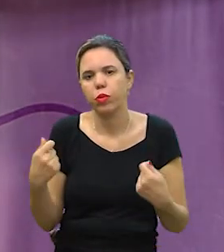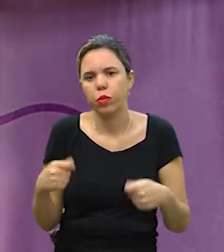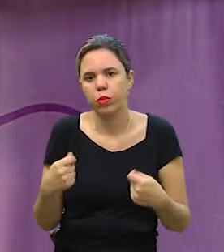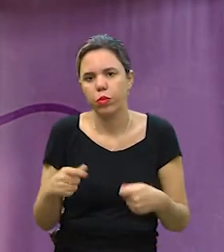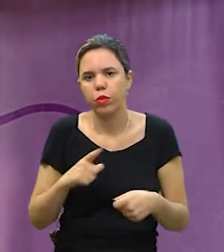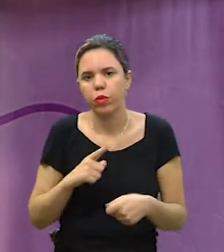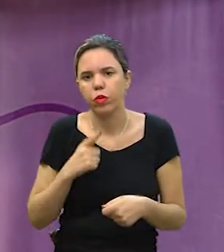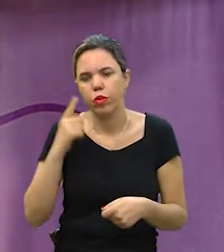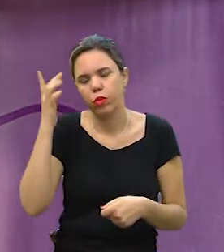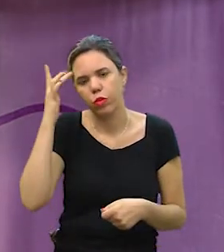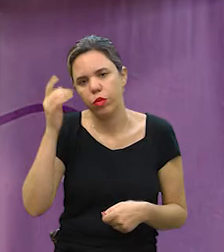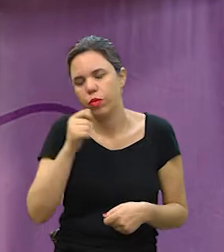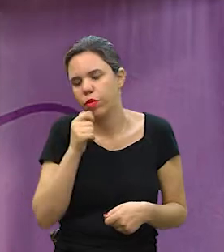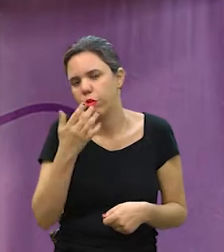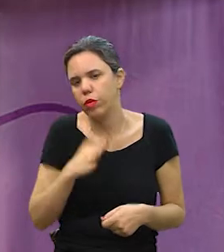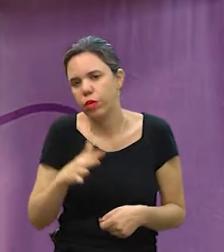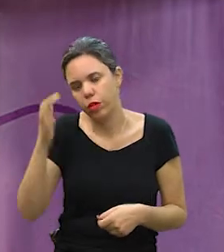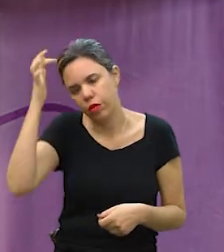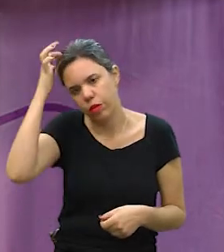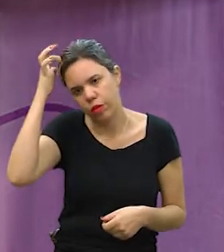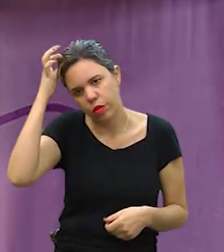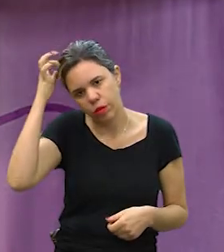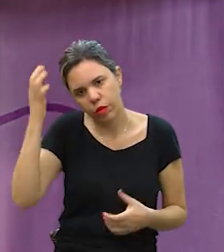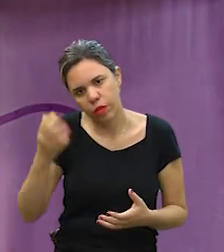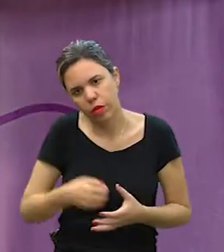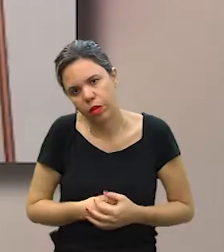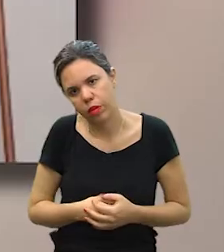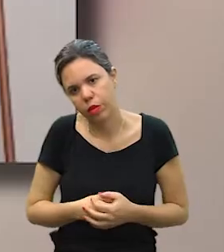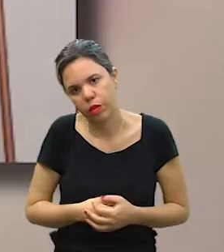8? Precisa haver uma maturidade da criança também?